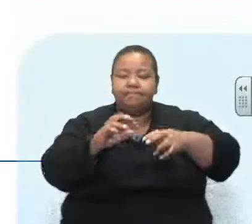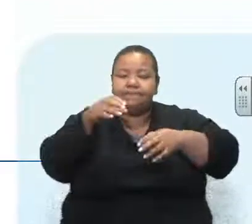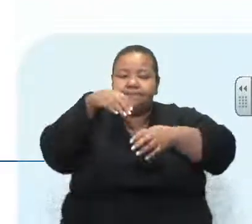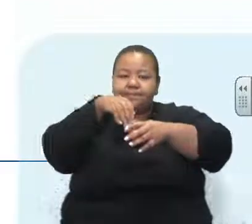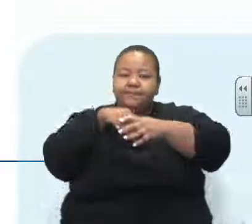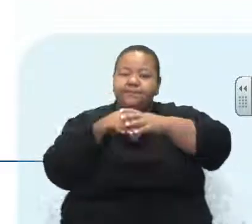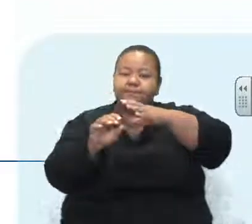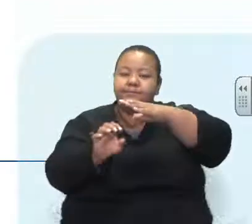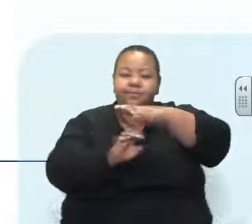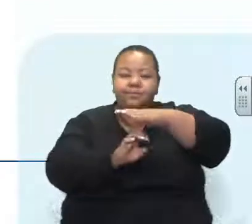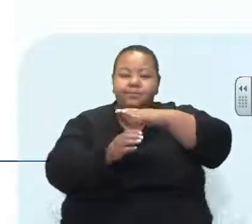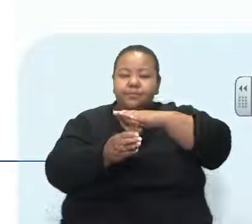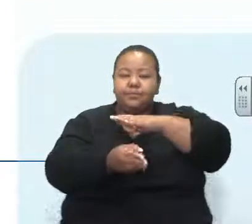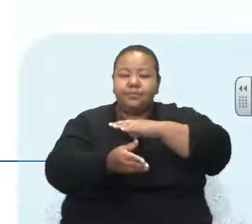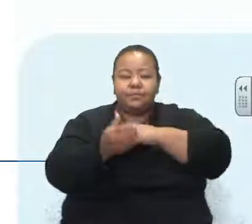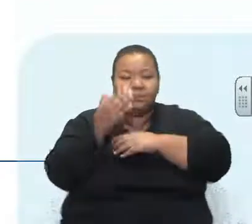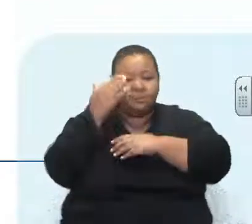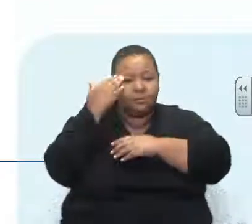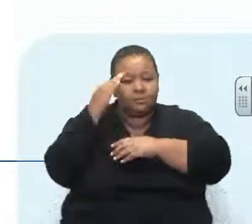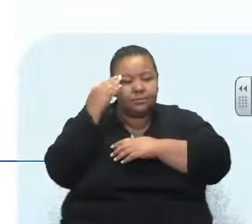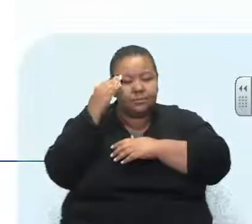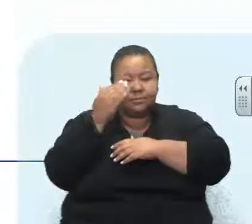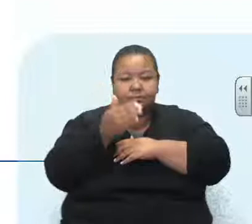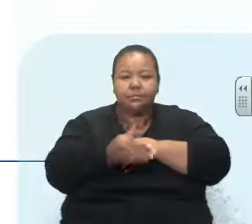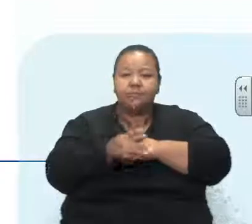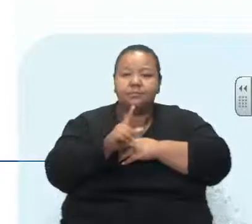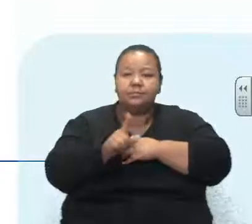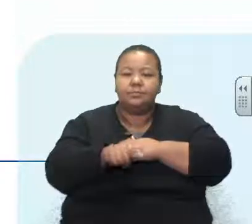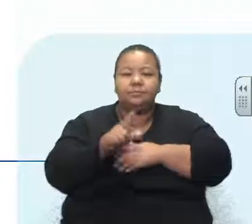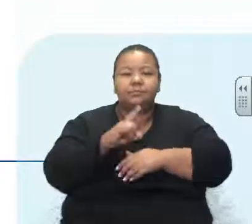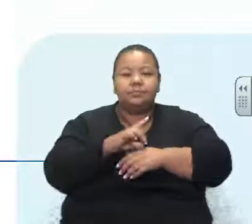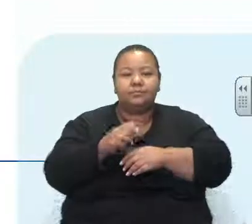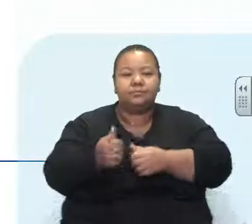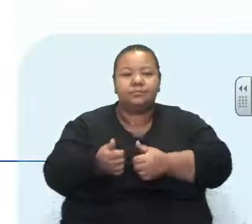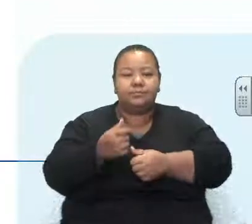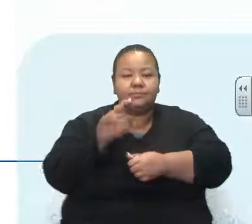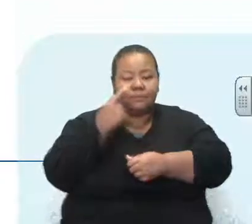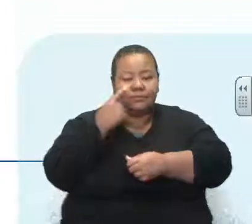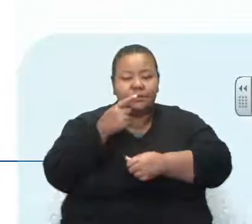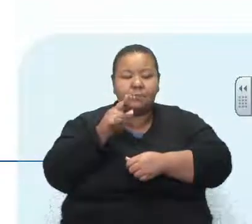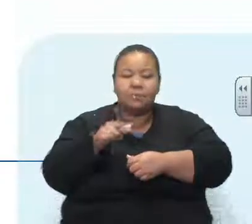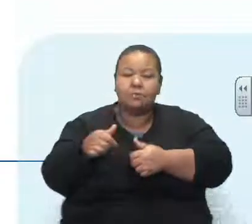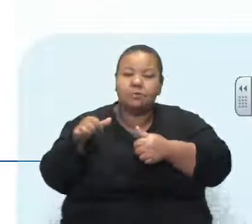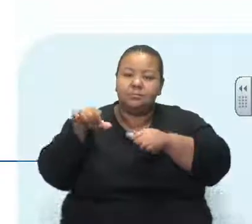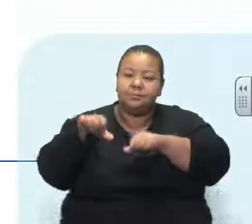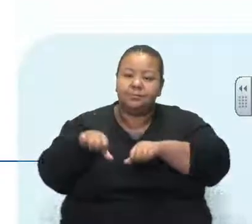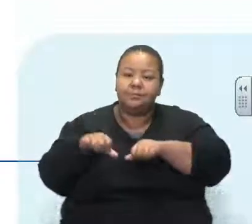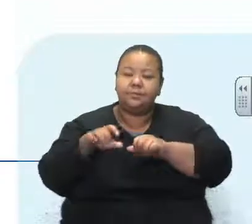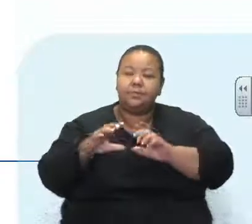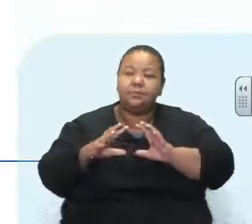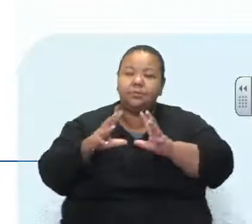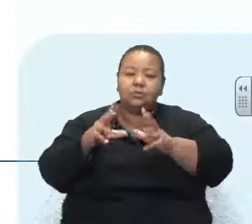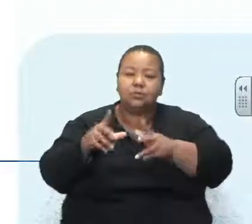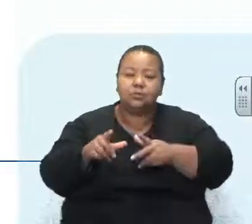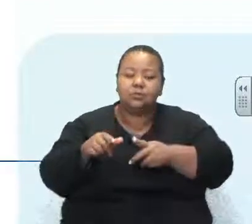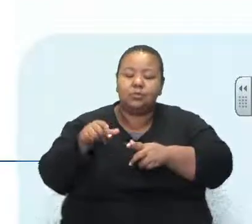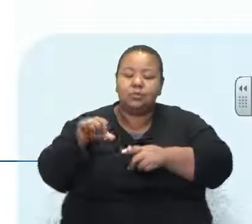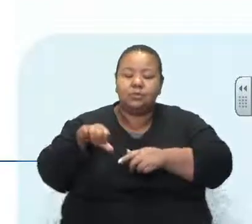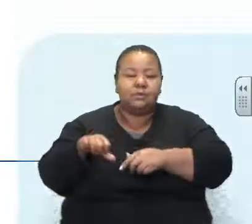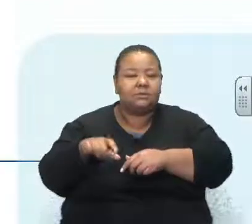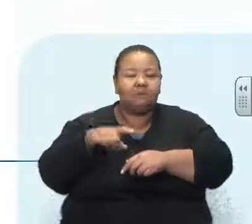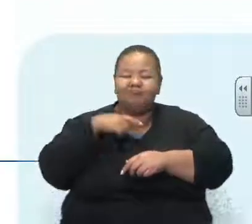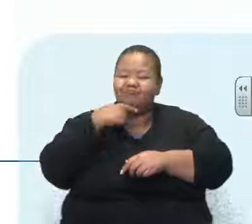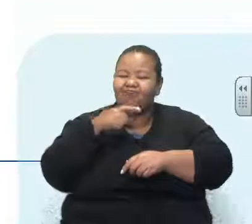minha empresa está naquele momento. Então, eu tenho que fazer aqui os fatores negativos. Todo mundo gosta de fazer os negativos? Sendo sincera,